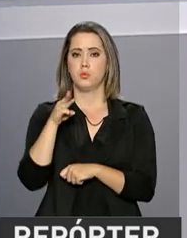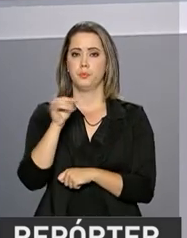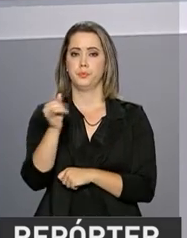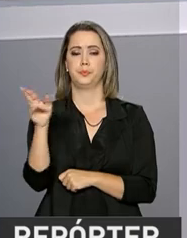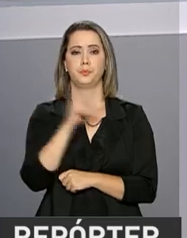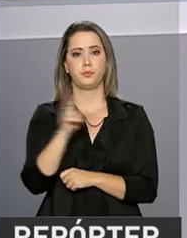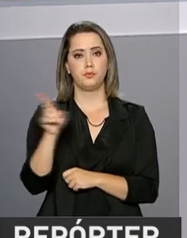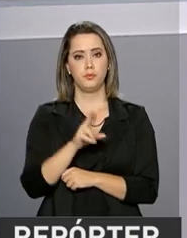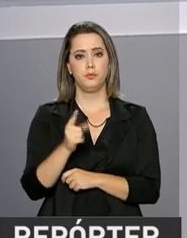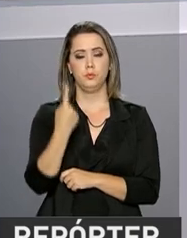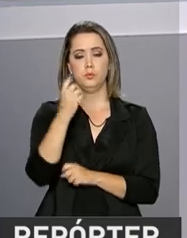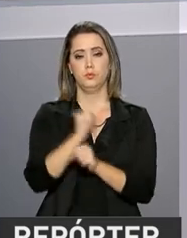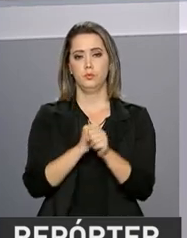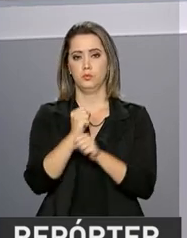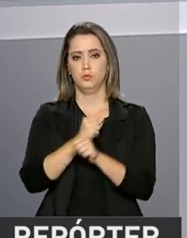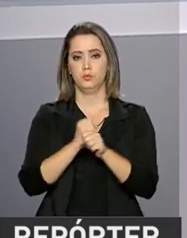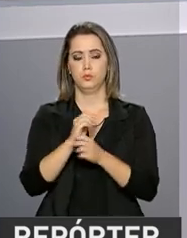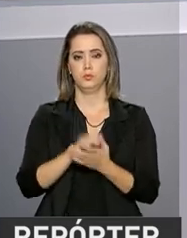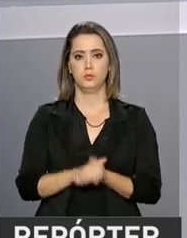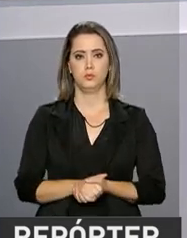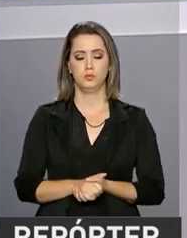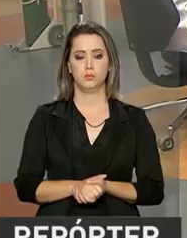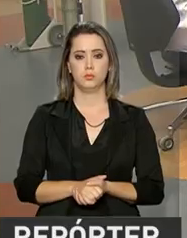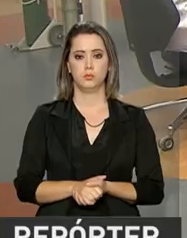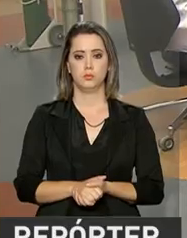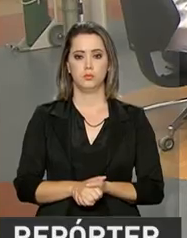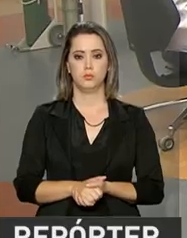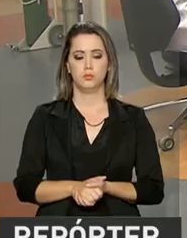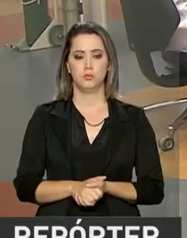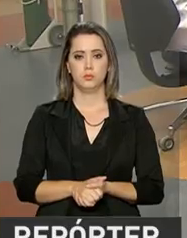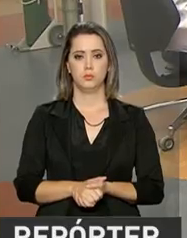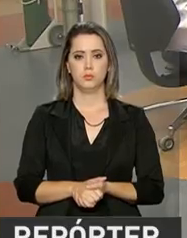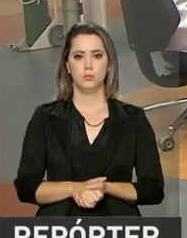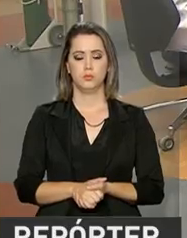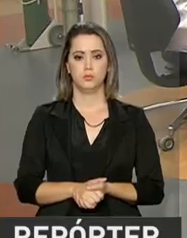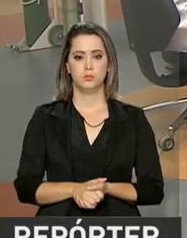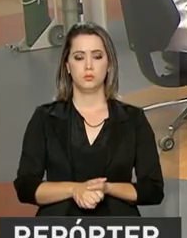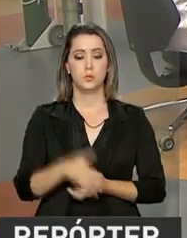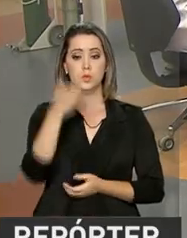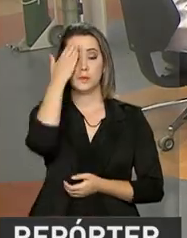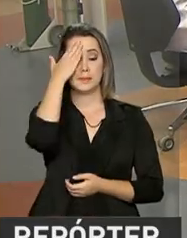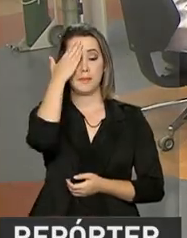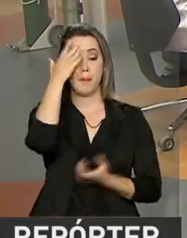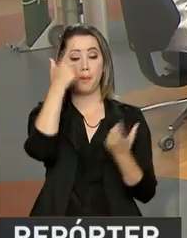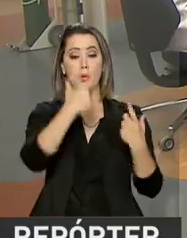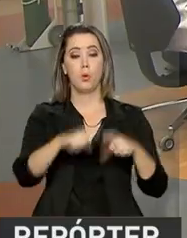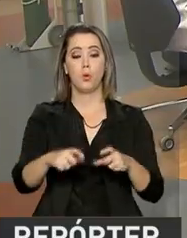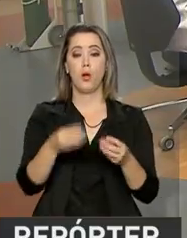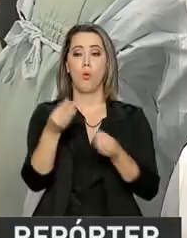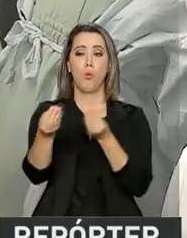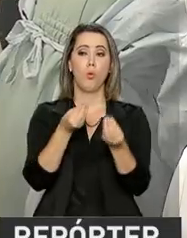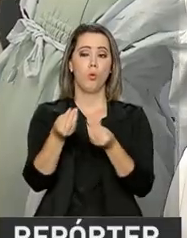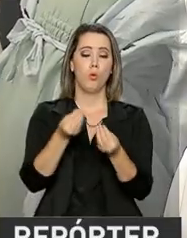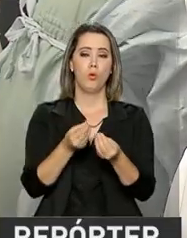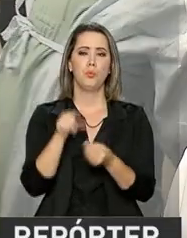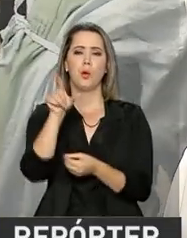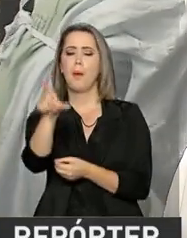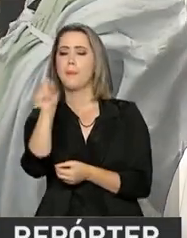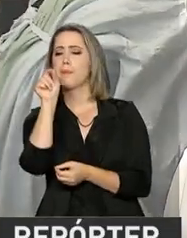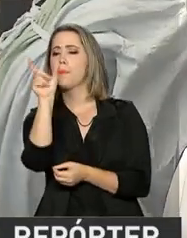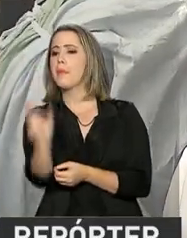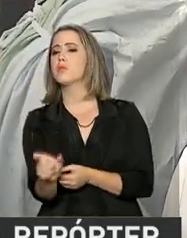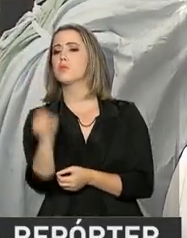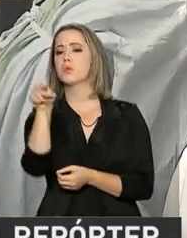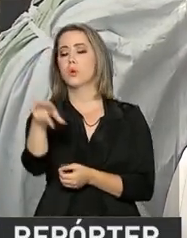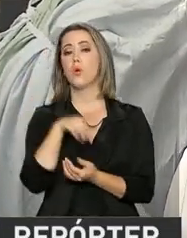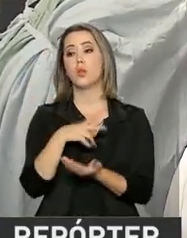bilhões de reais em apenas um ano saber onde como e com quem os recursos destinados